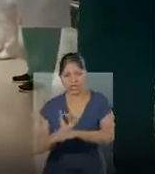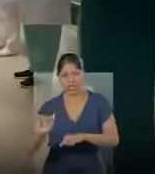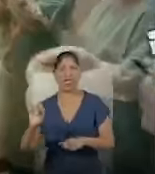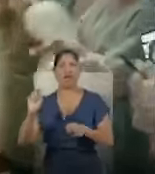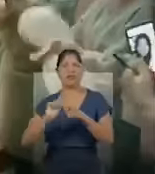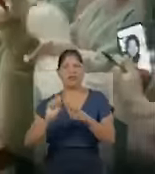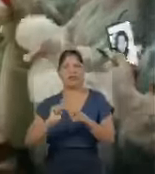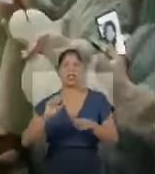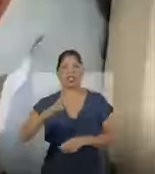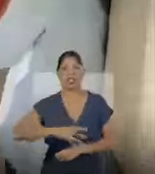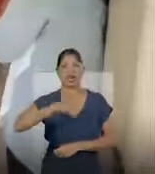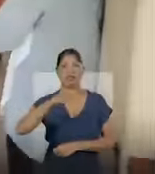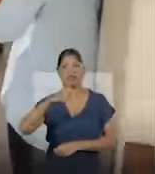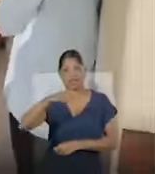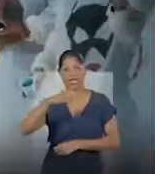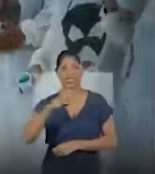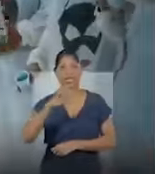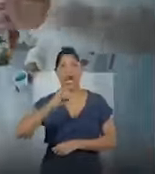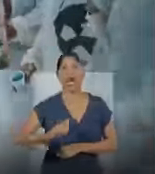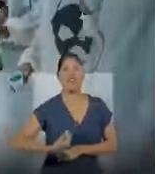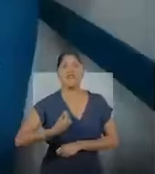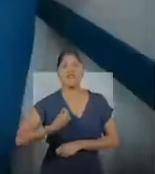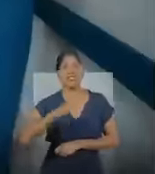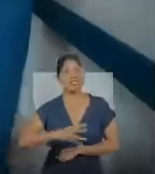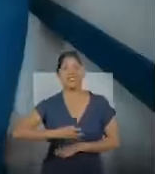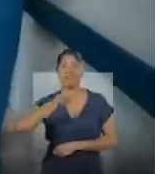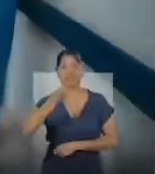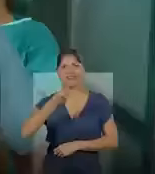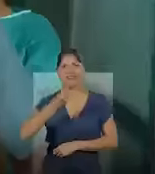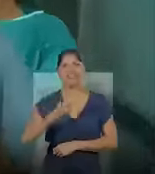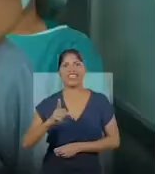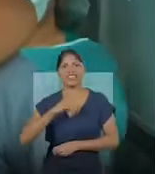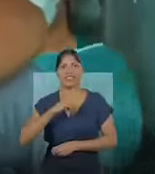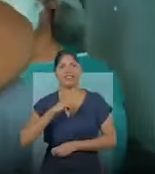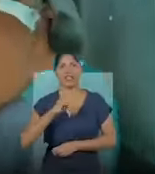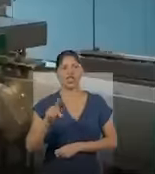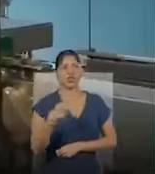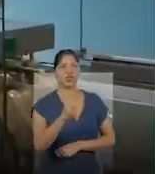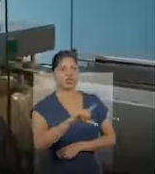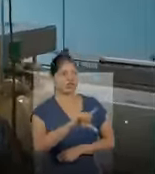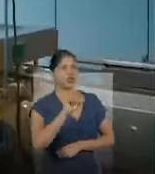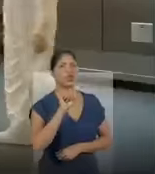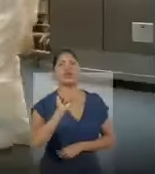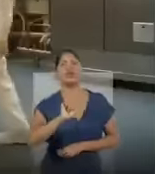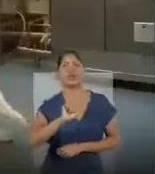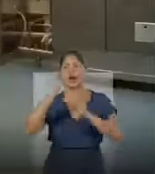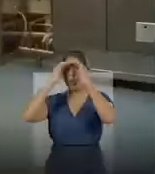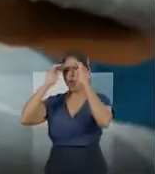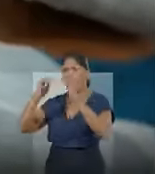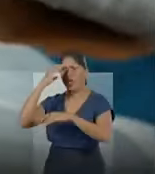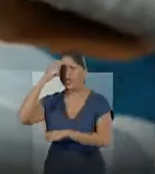conseguimos salvar mais de 750 mil vidas, porque desde o início, nossa decisão foi respeitar a